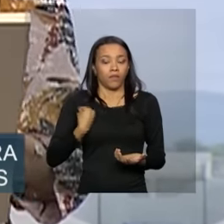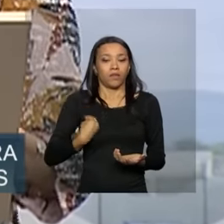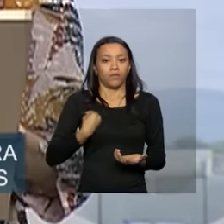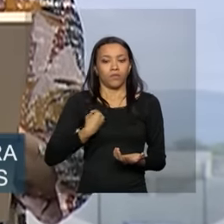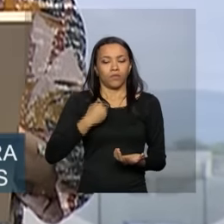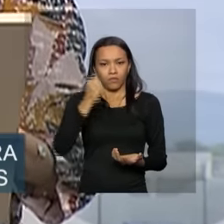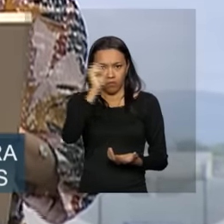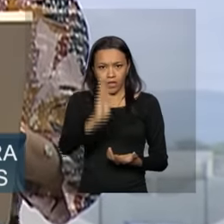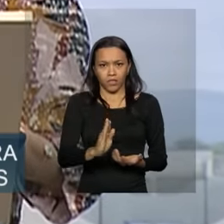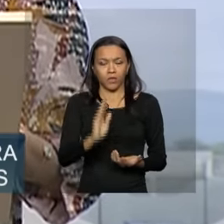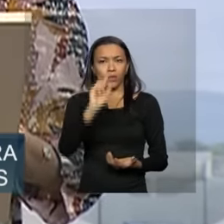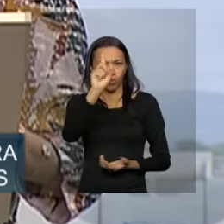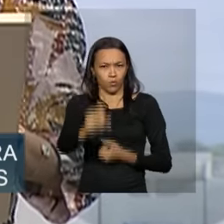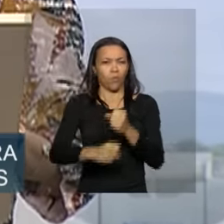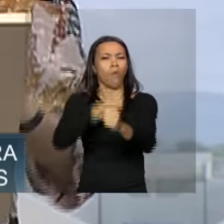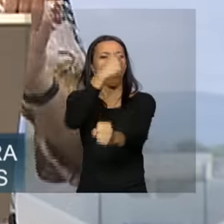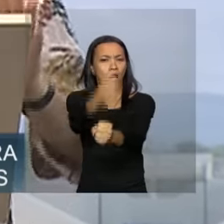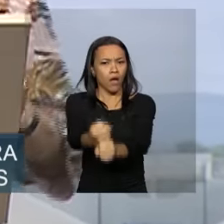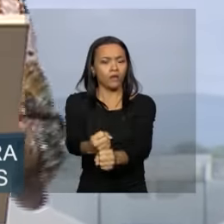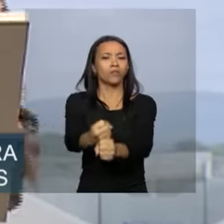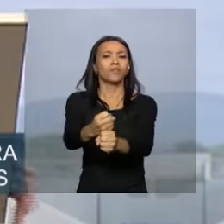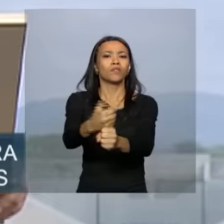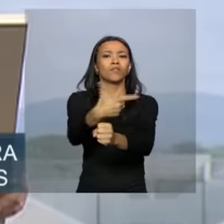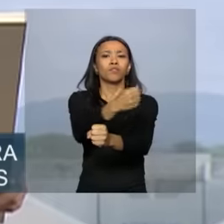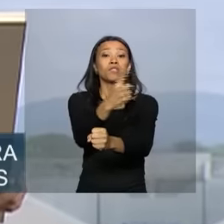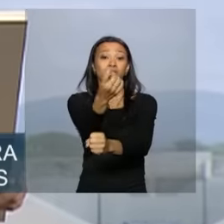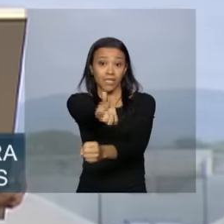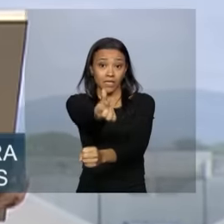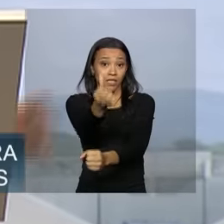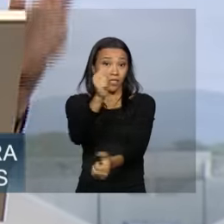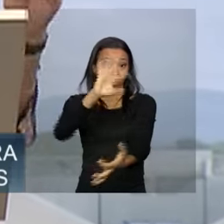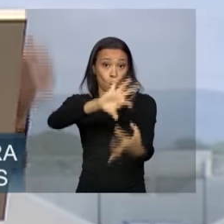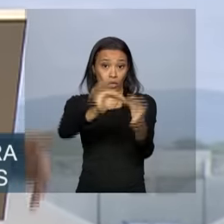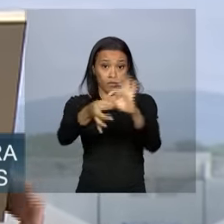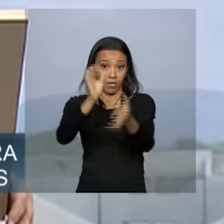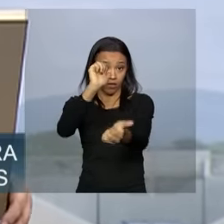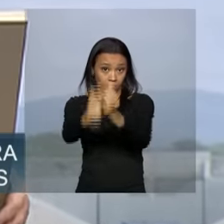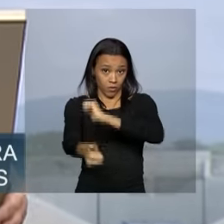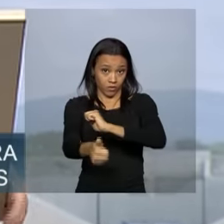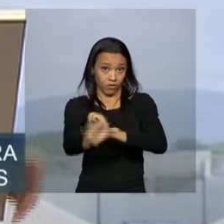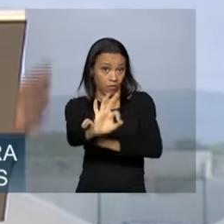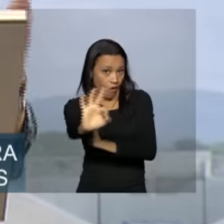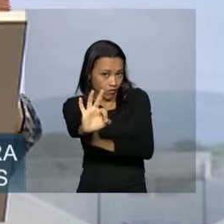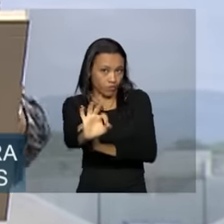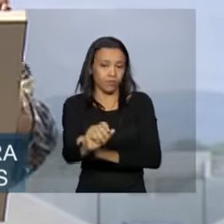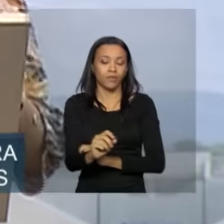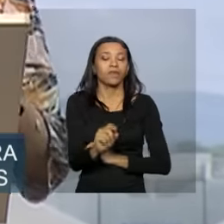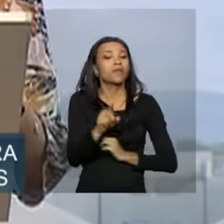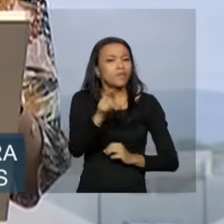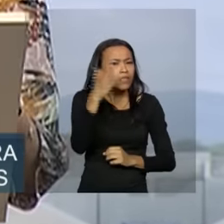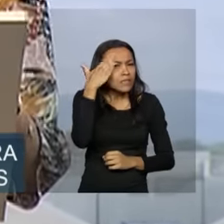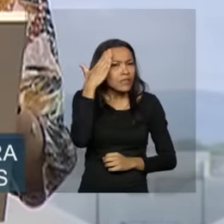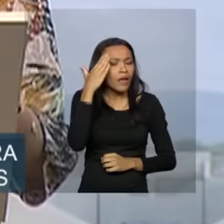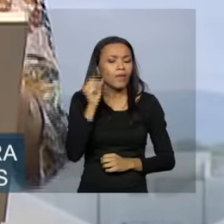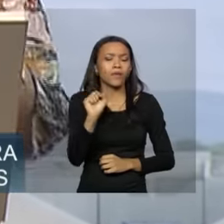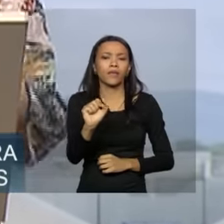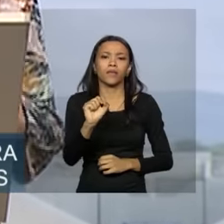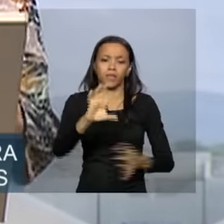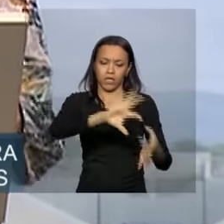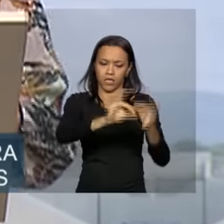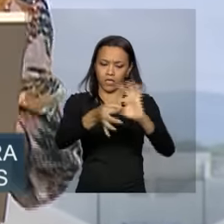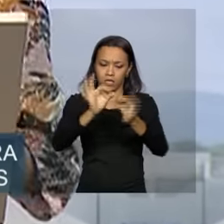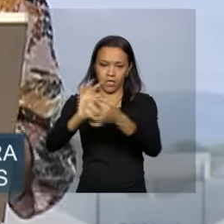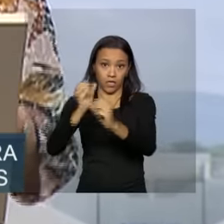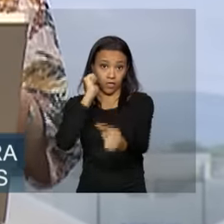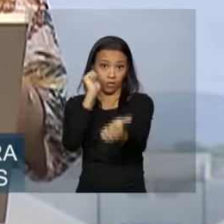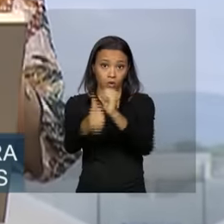ano que vem, as Olimpíadas. Está ótimo. Mas eu não sei se vocês sabem que, além de Olimpíadas de